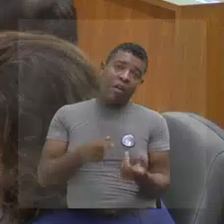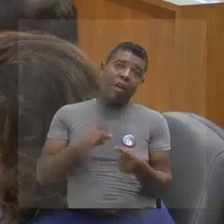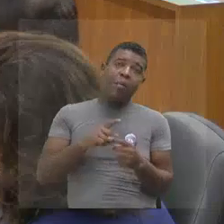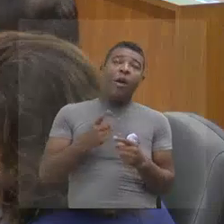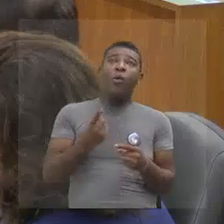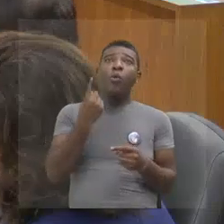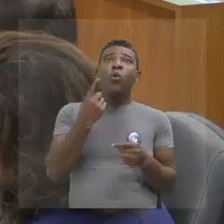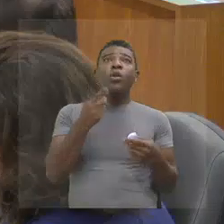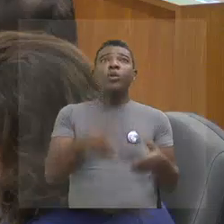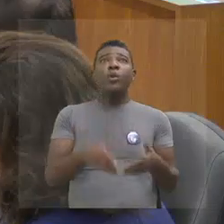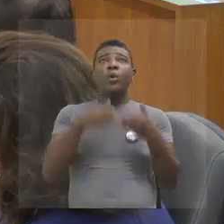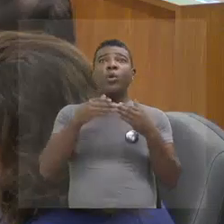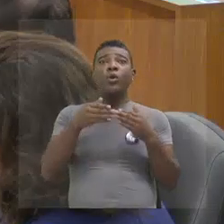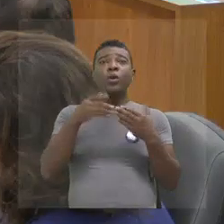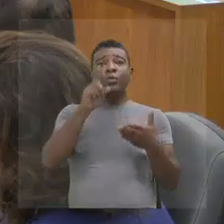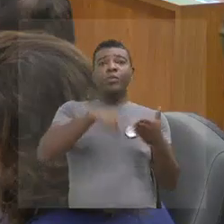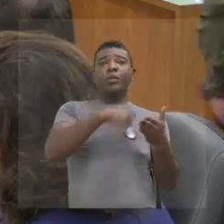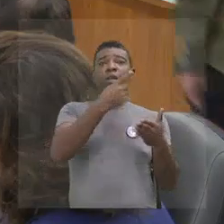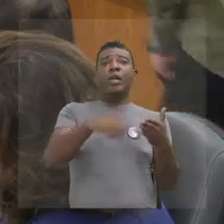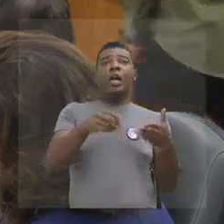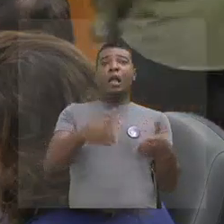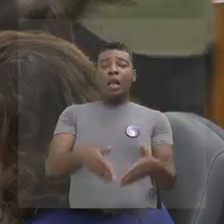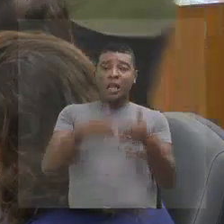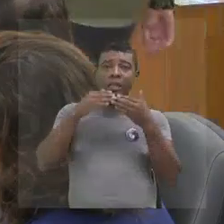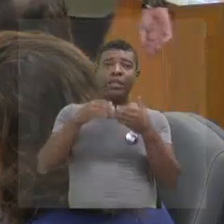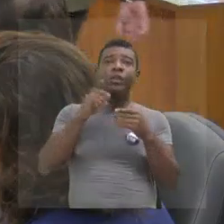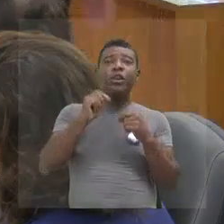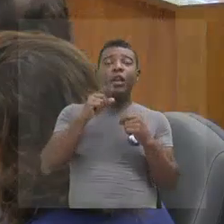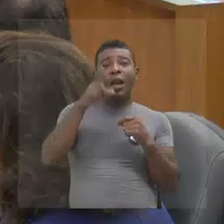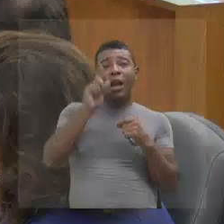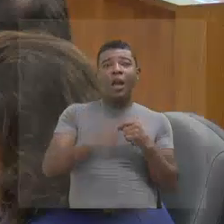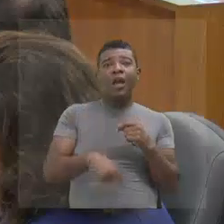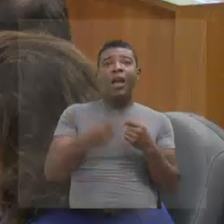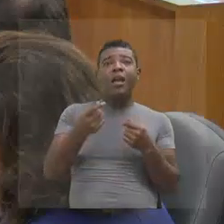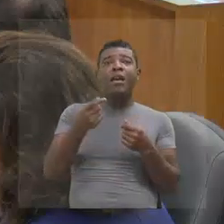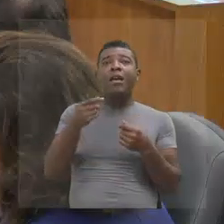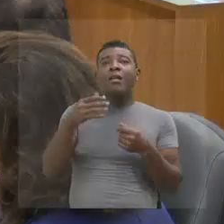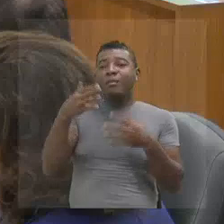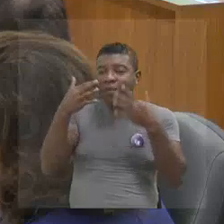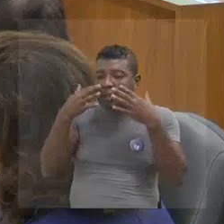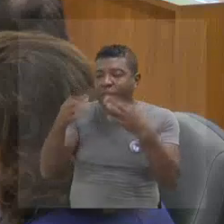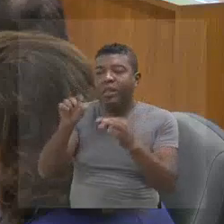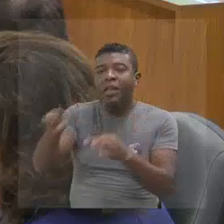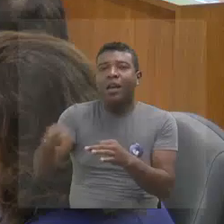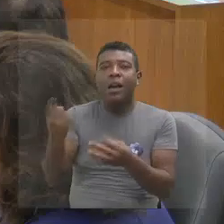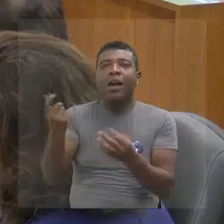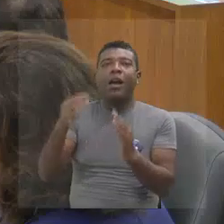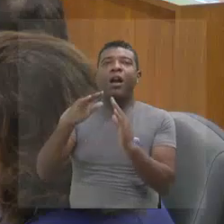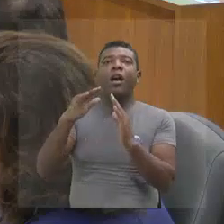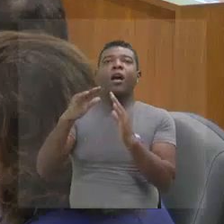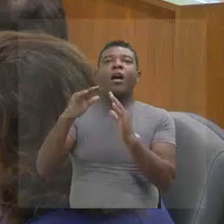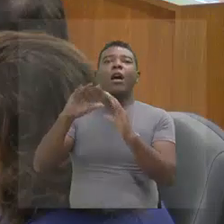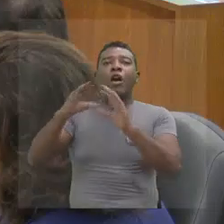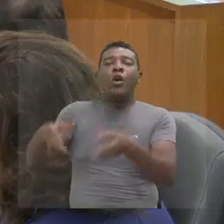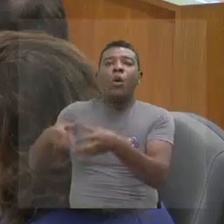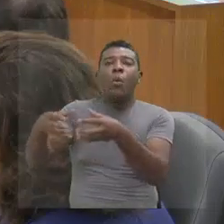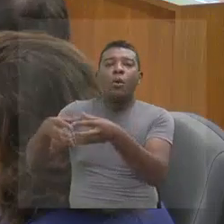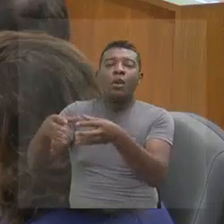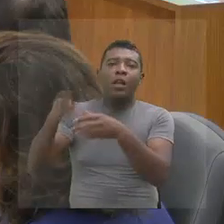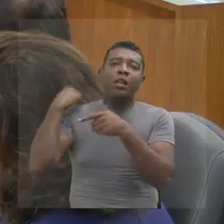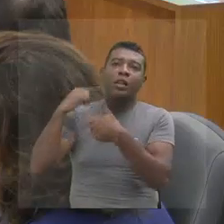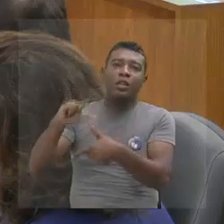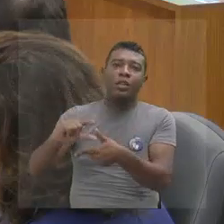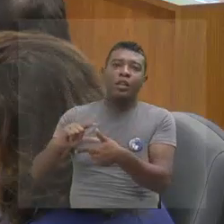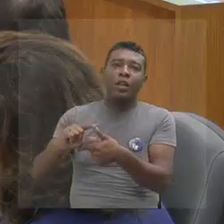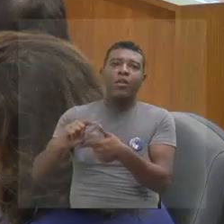licença foi uma decisão judicial em relação a auditiva da comunidade tradicional nenhuma decisão se refere sobre o